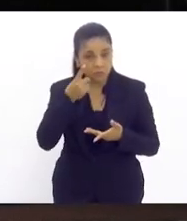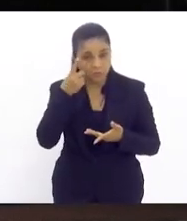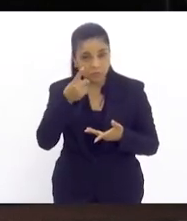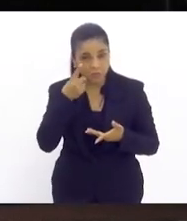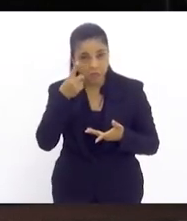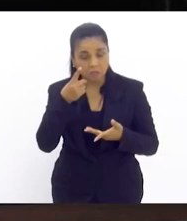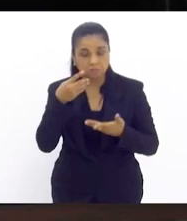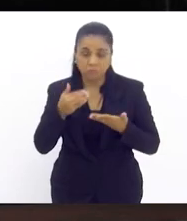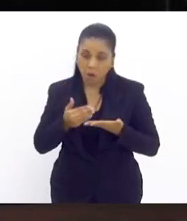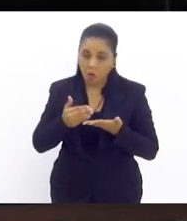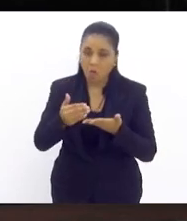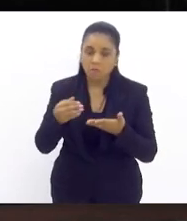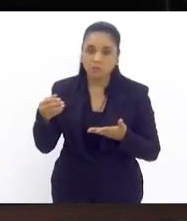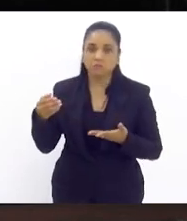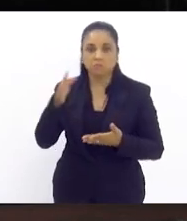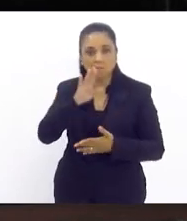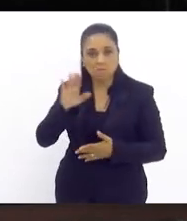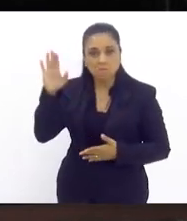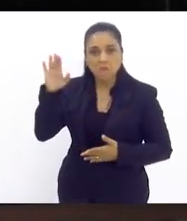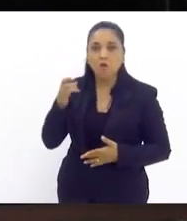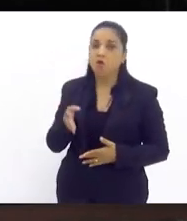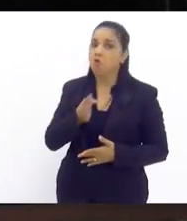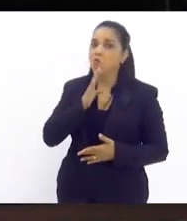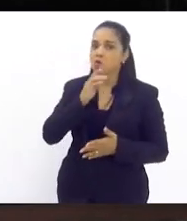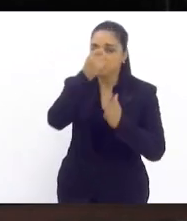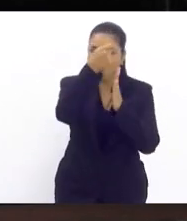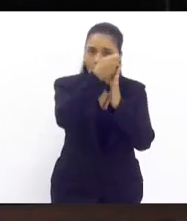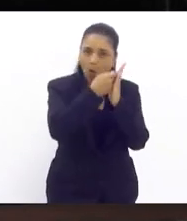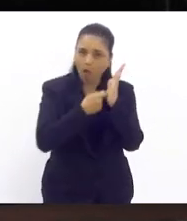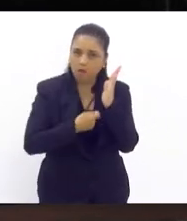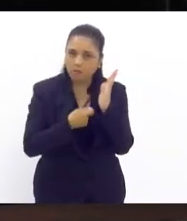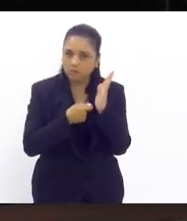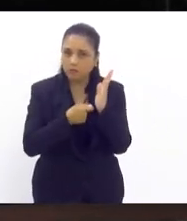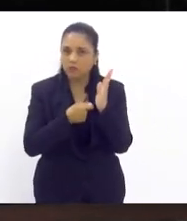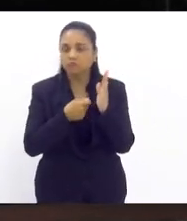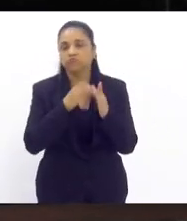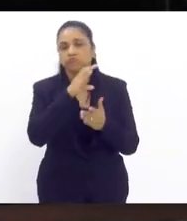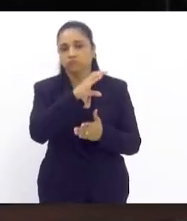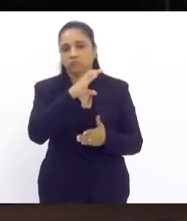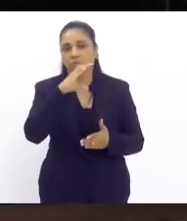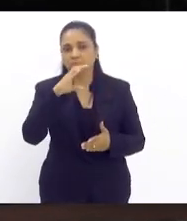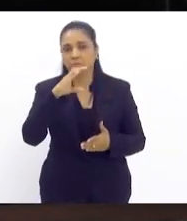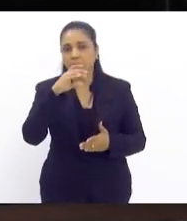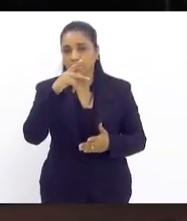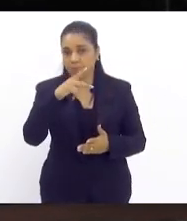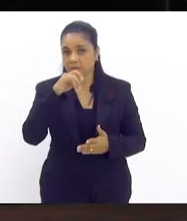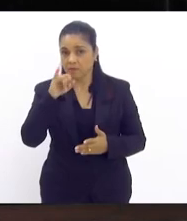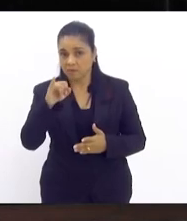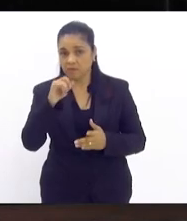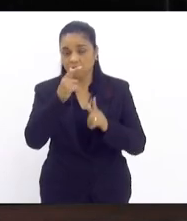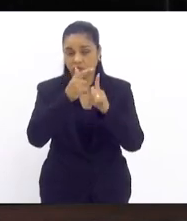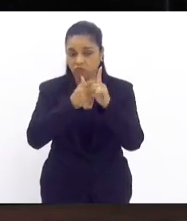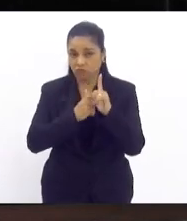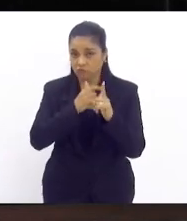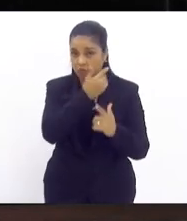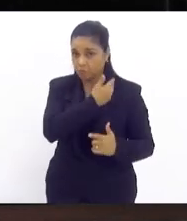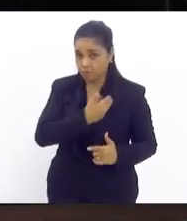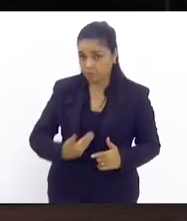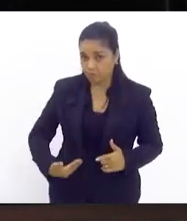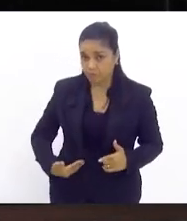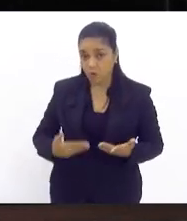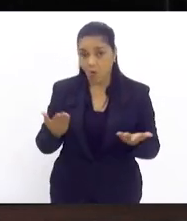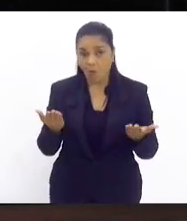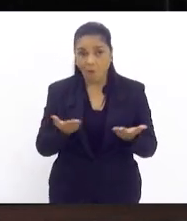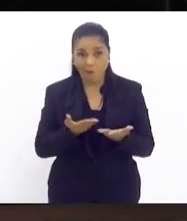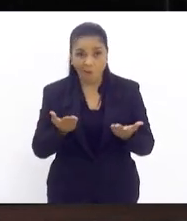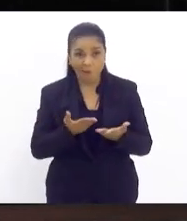seus mandatos a conhecer o relatório produzido na CPI da dívida pública. Hoje, a dívida